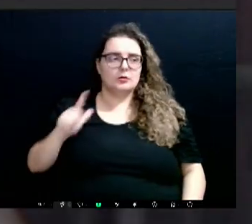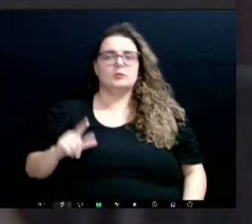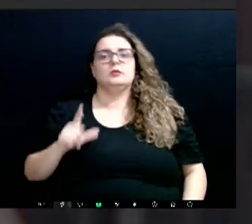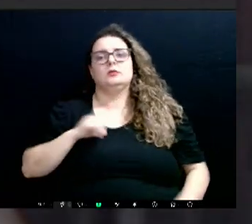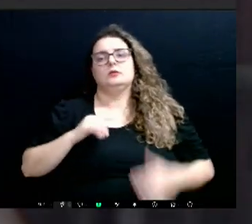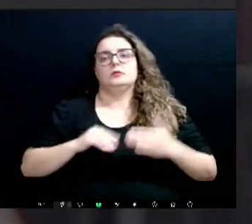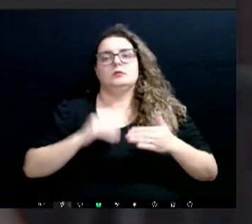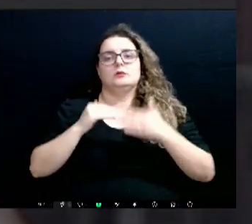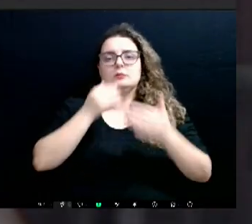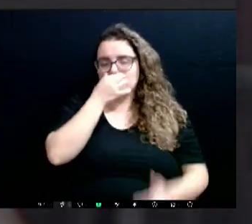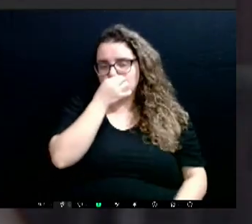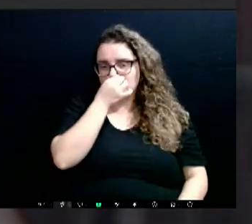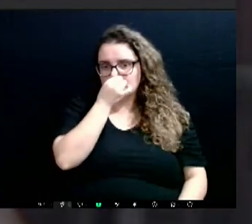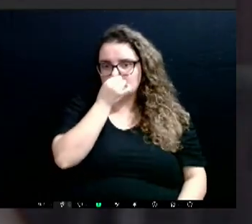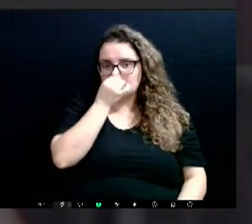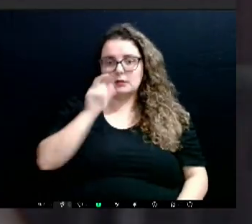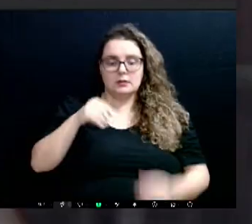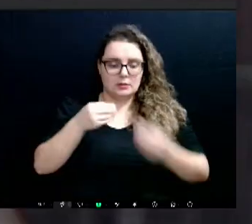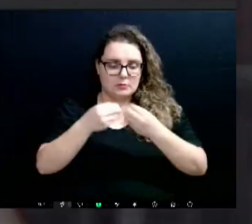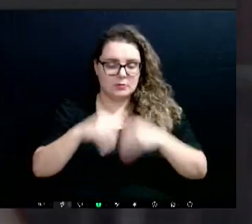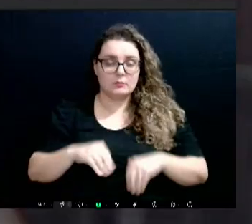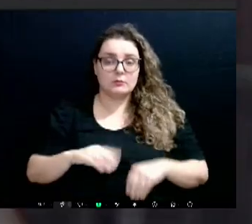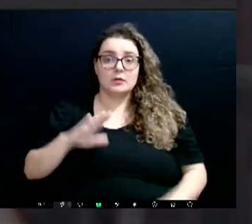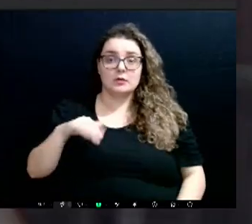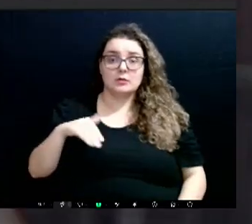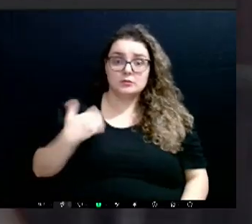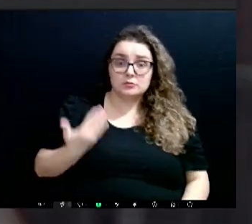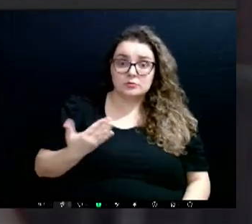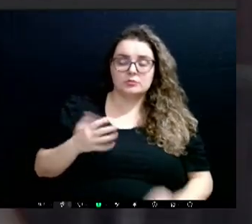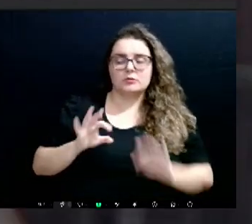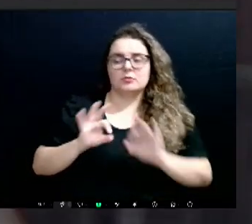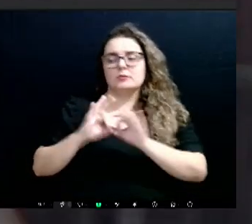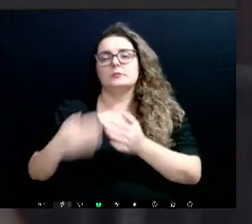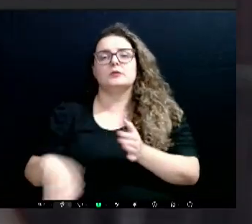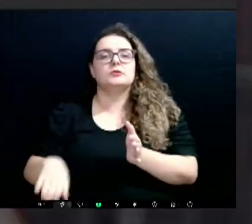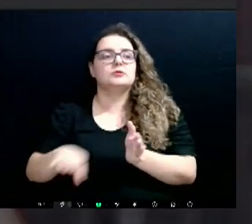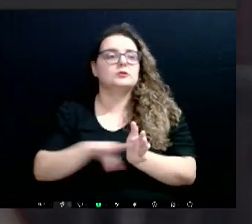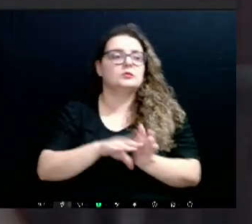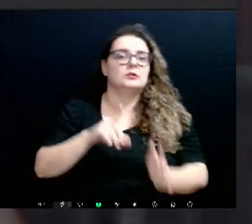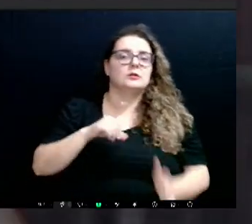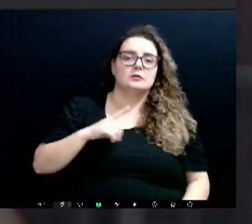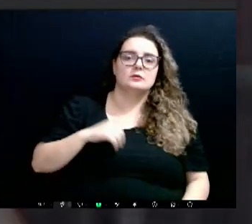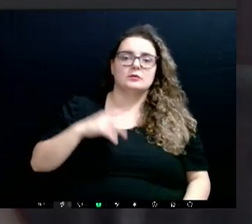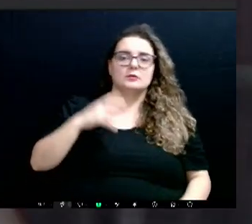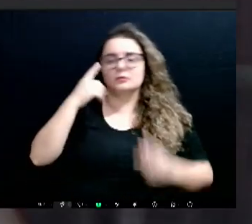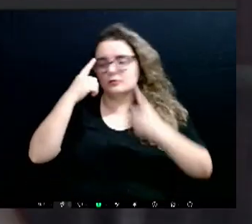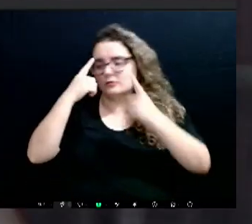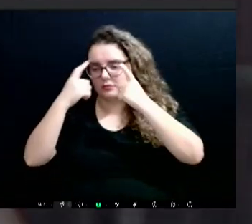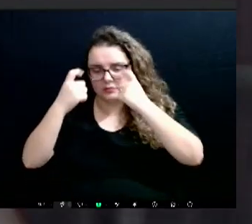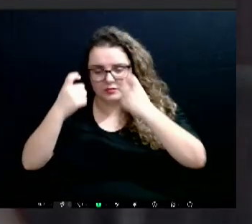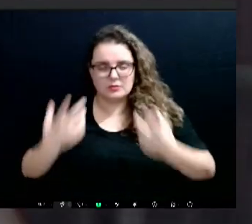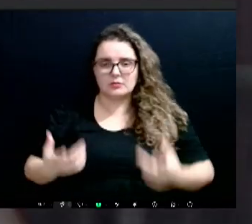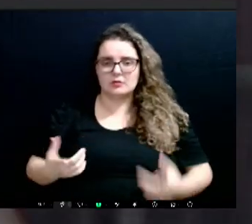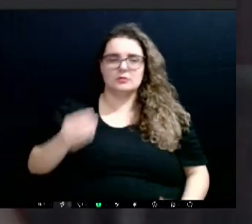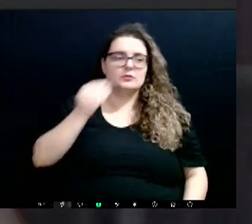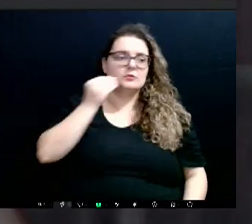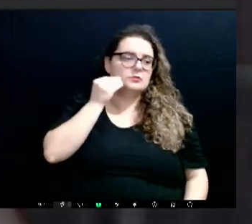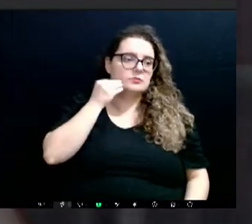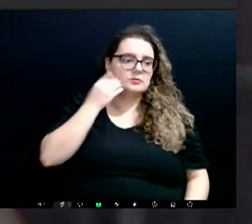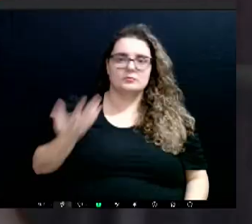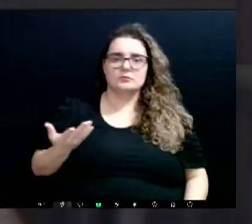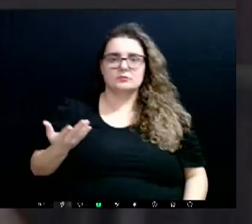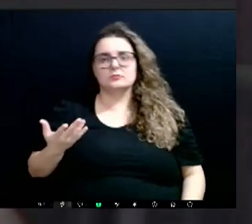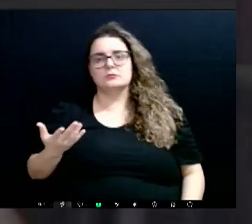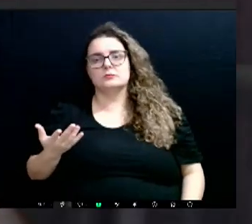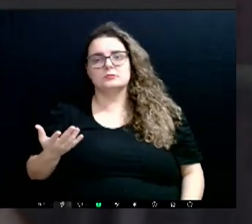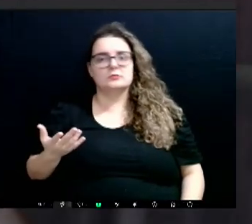muito prejudicial, só que quando as famílias chegam, olha, tá tendo agressividade, se eu tento tirar e faz a